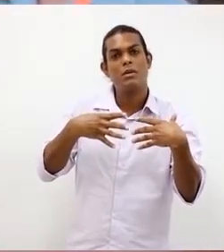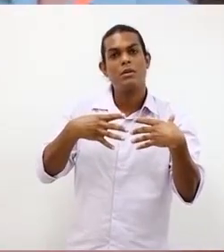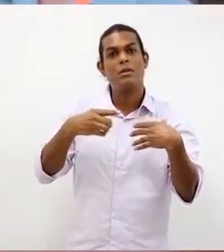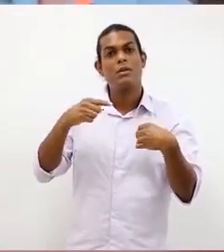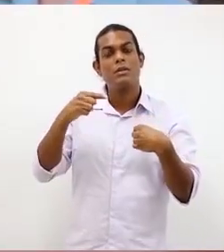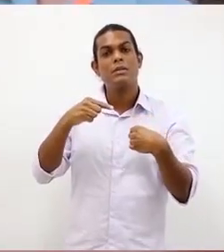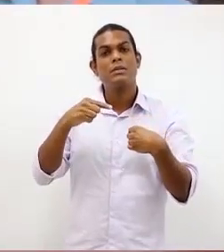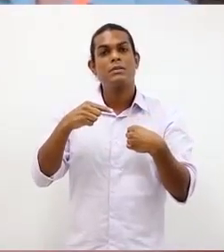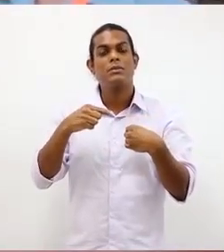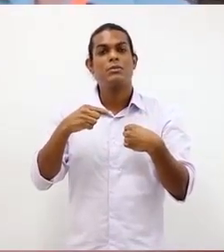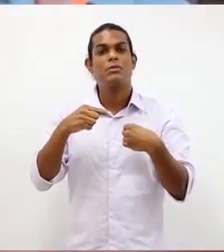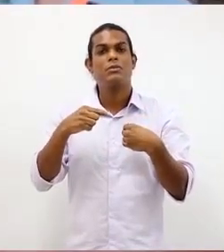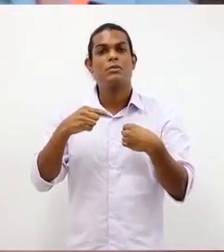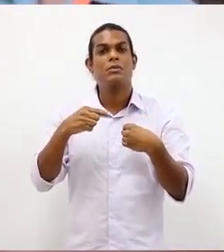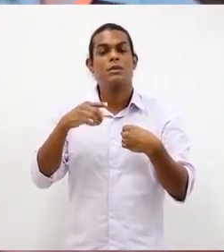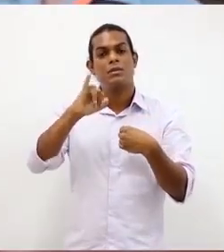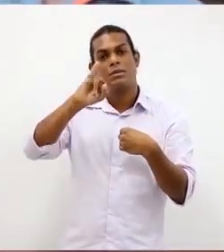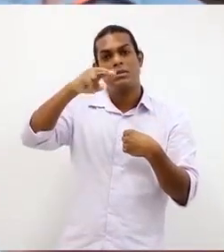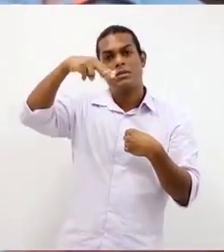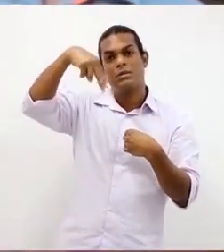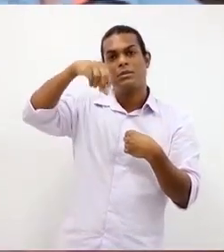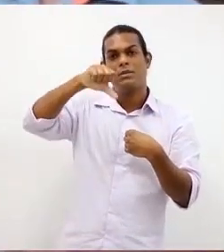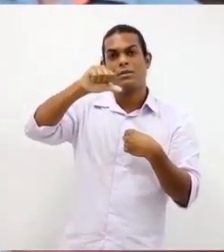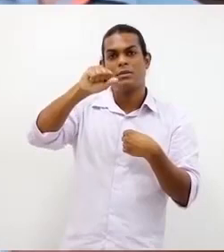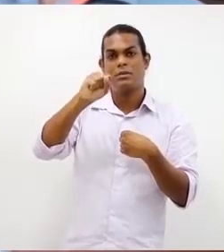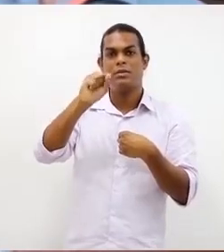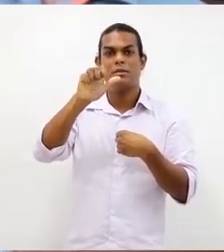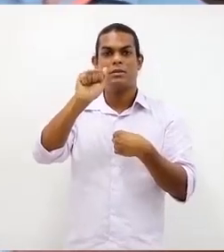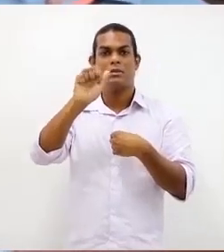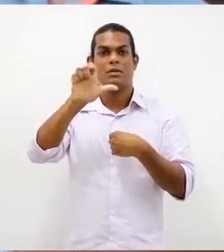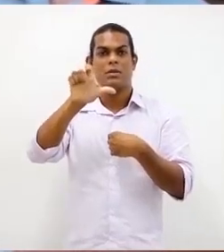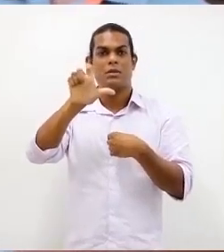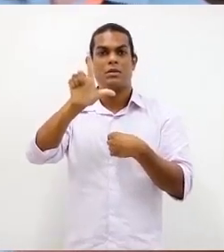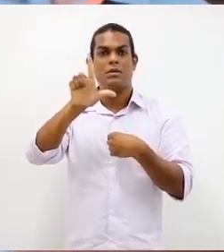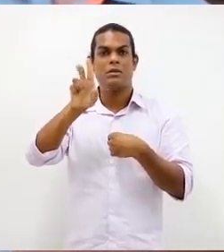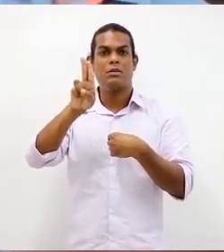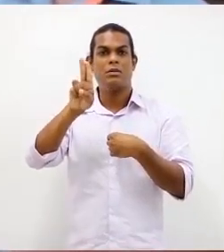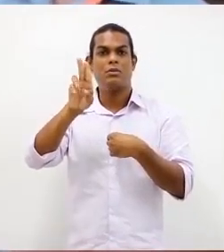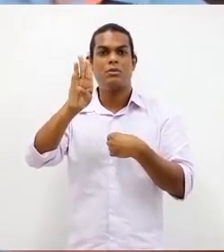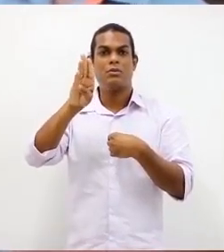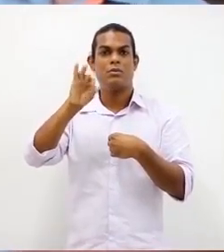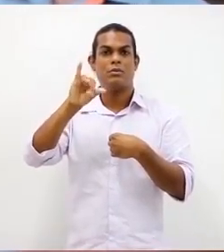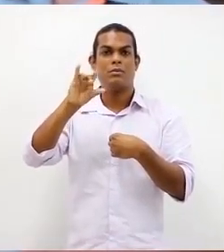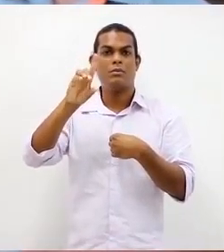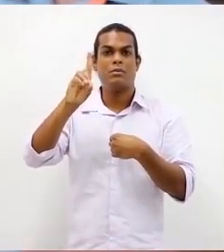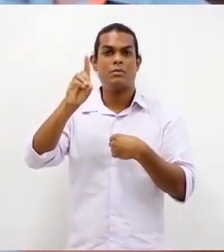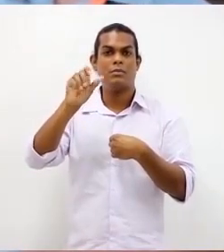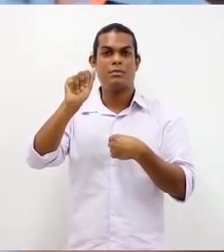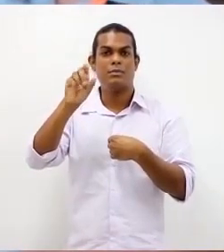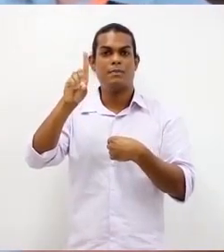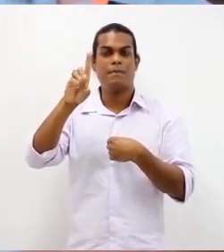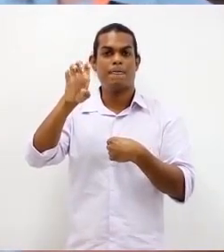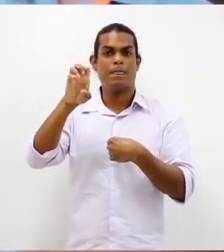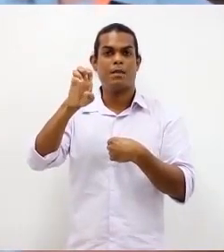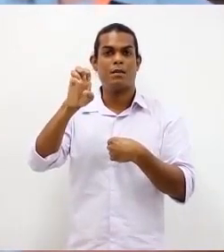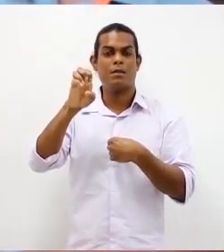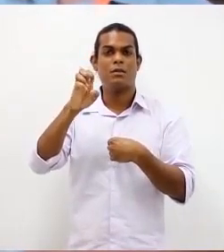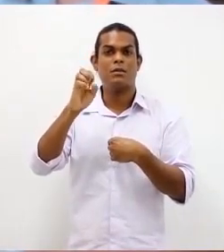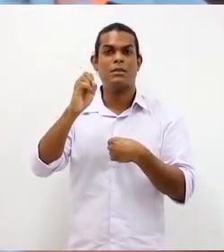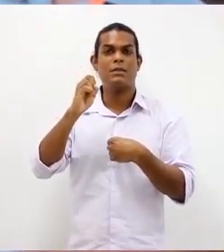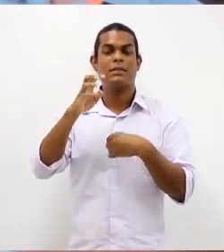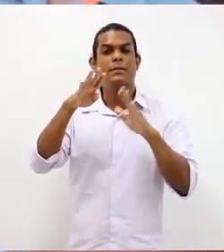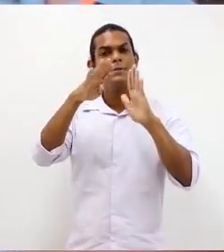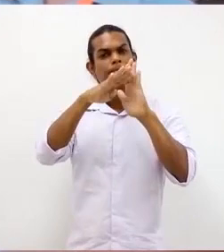por grau. Né? Nós temos 3 níveis de insalubridade, ou seja, a insalubridade de grau máximo, que é 40% do salário do